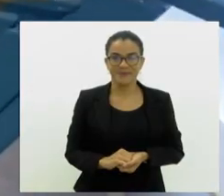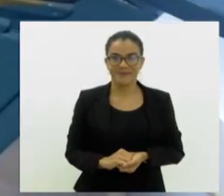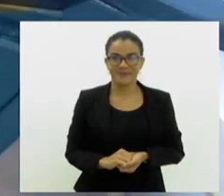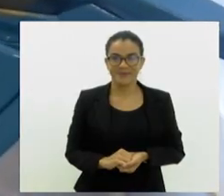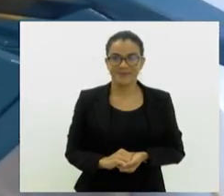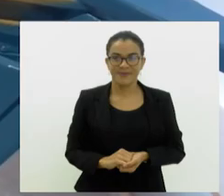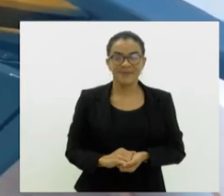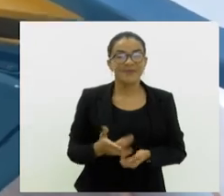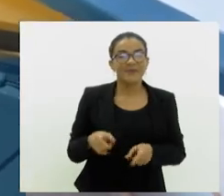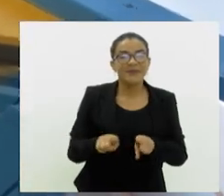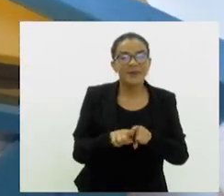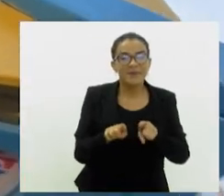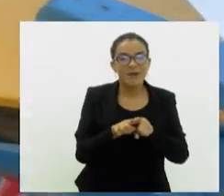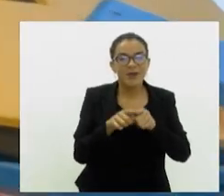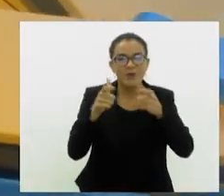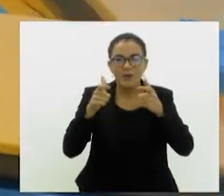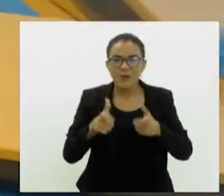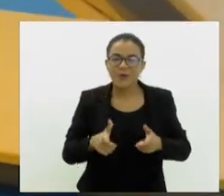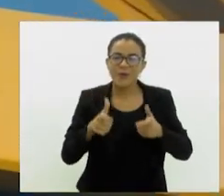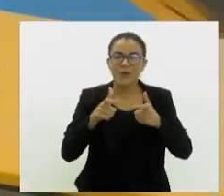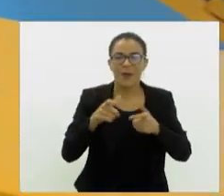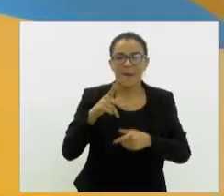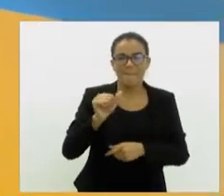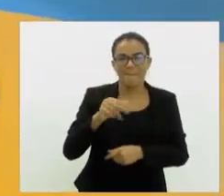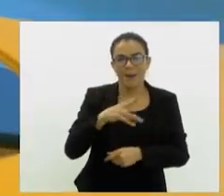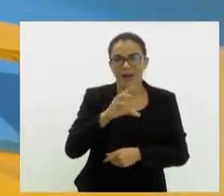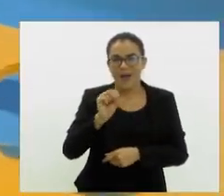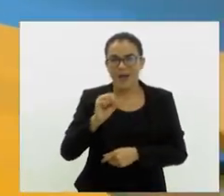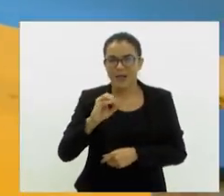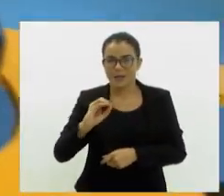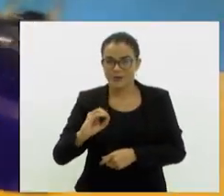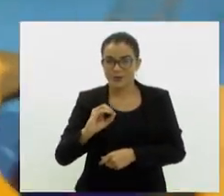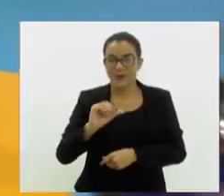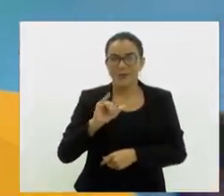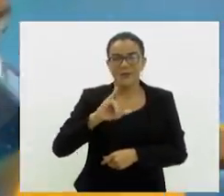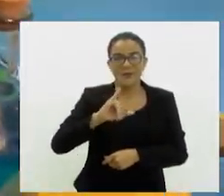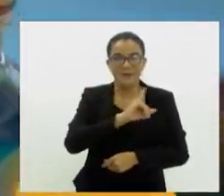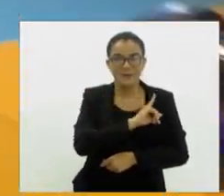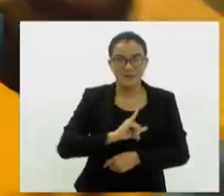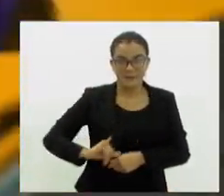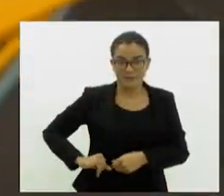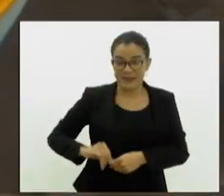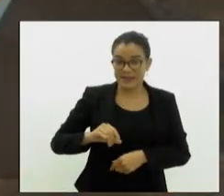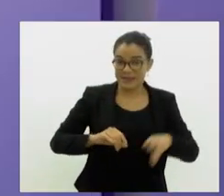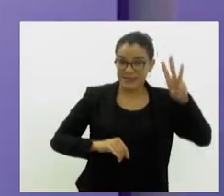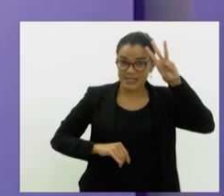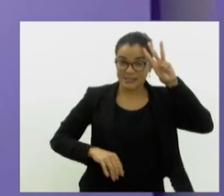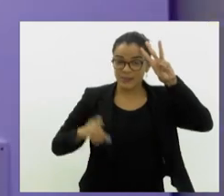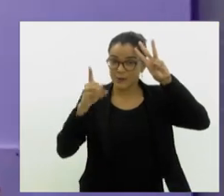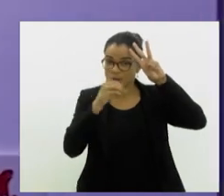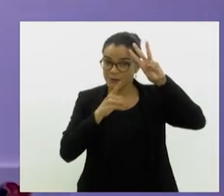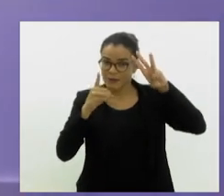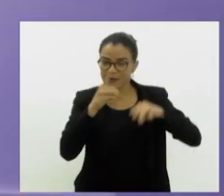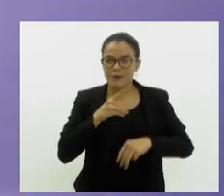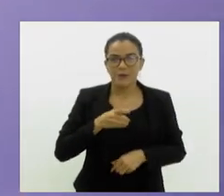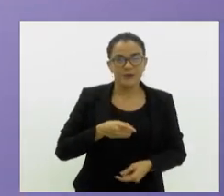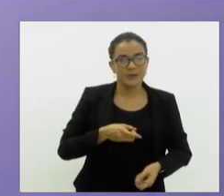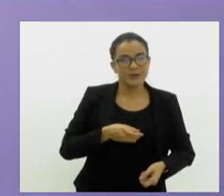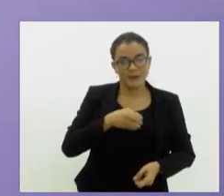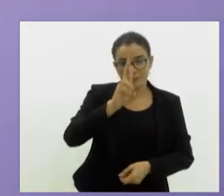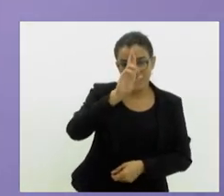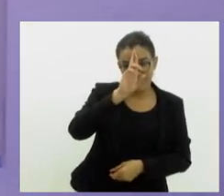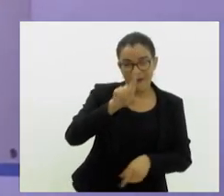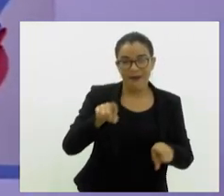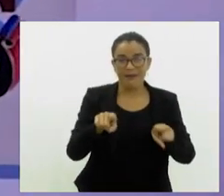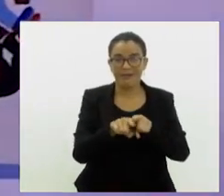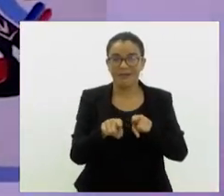A atração está no Paço Imperial até o dia 7 de julho, de terça a domingo e nos feriados de meio-dia às 6 horas